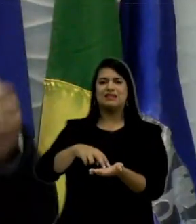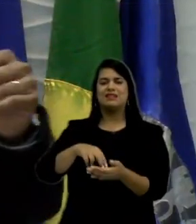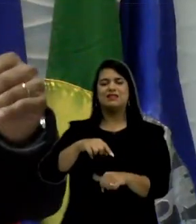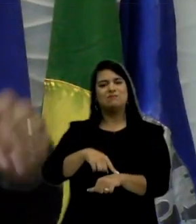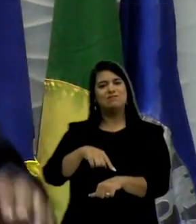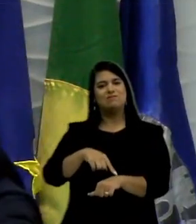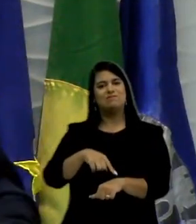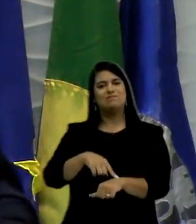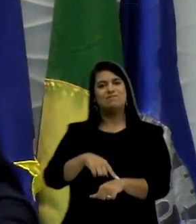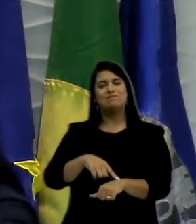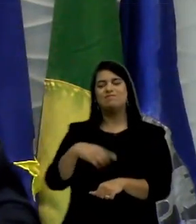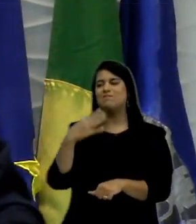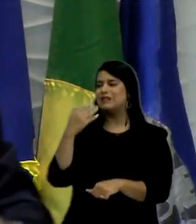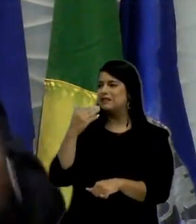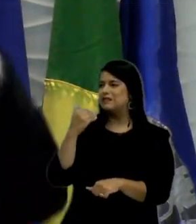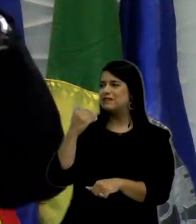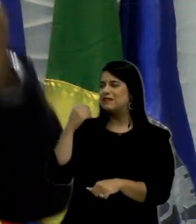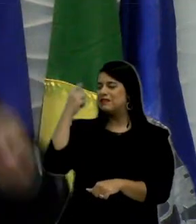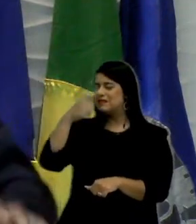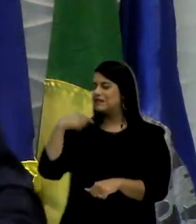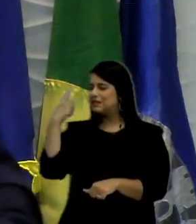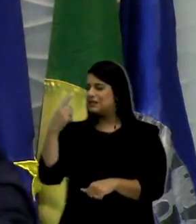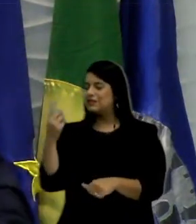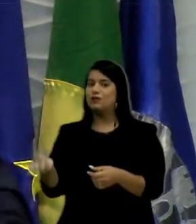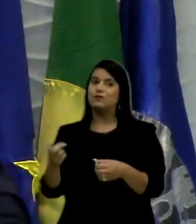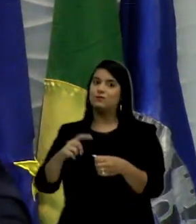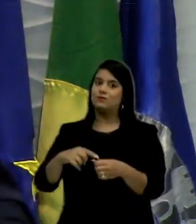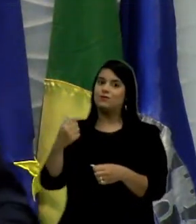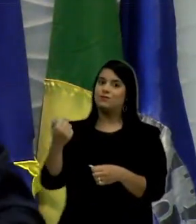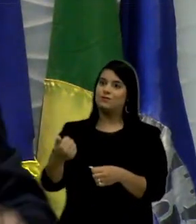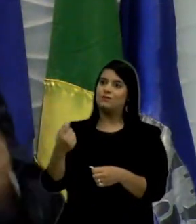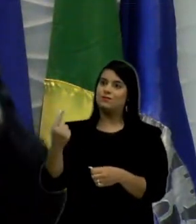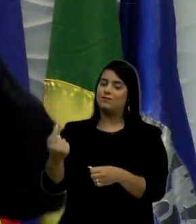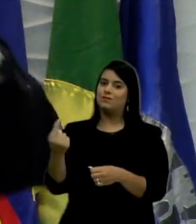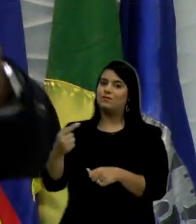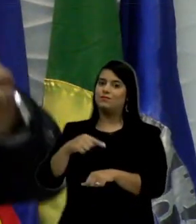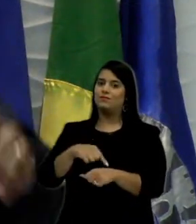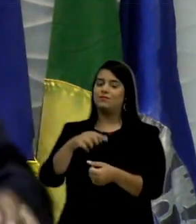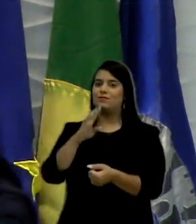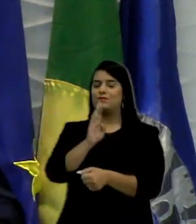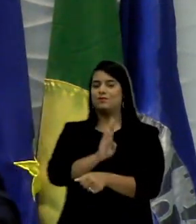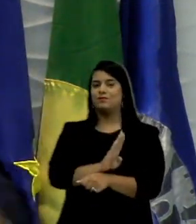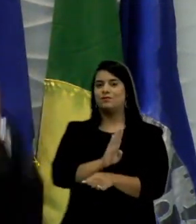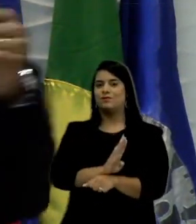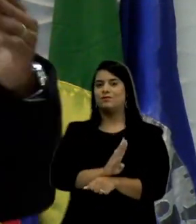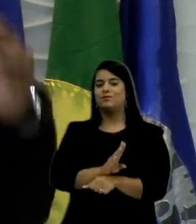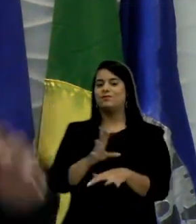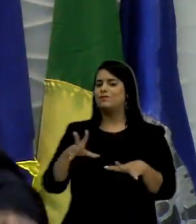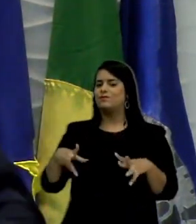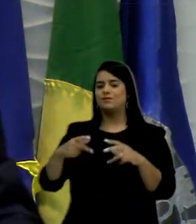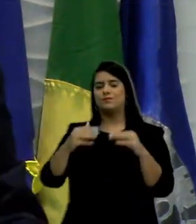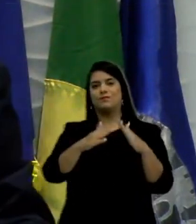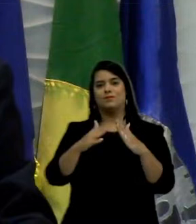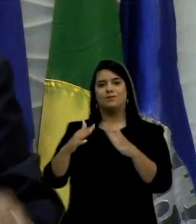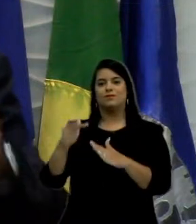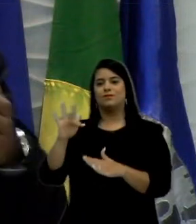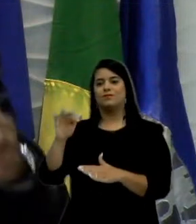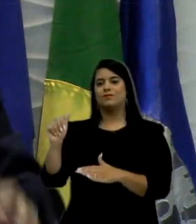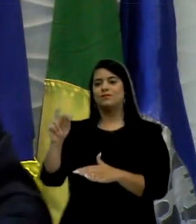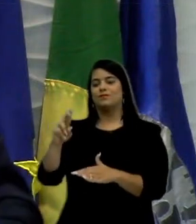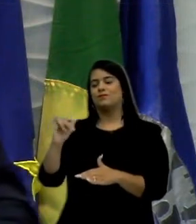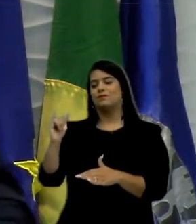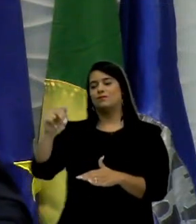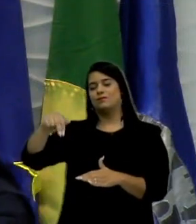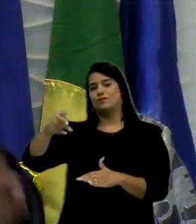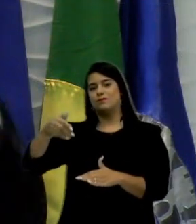vão almoçar de 11, volta de 1. Então, parabenizar aquela casa de farinha, não só aquela, mas todas as casas de farinha aqui de